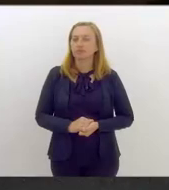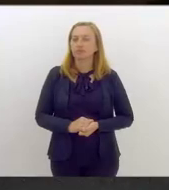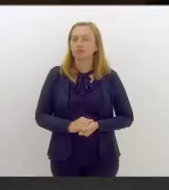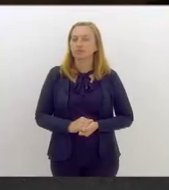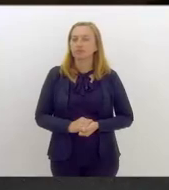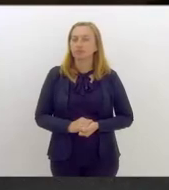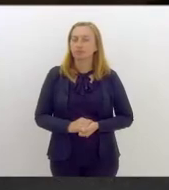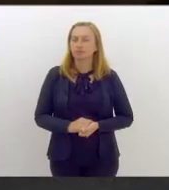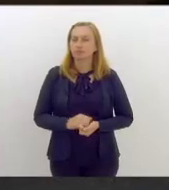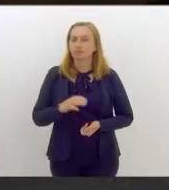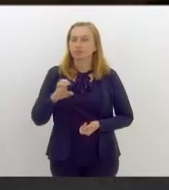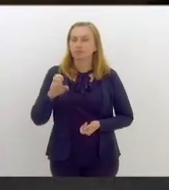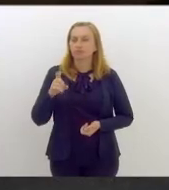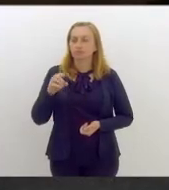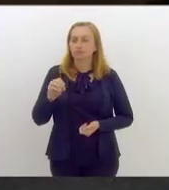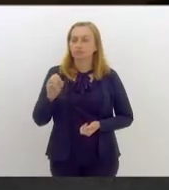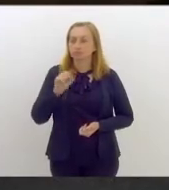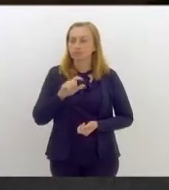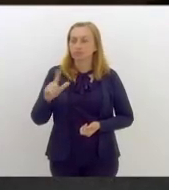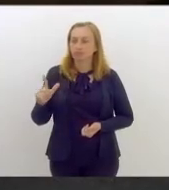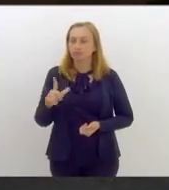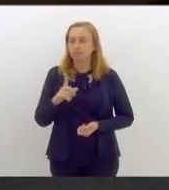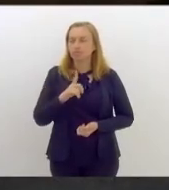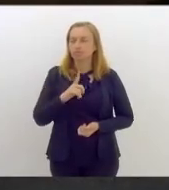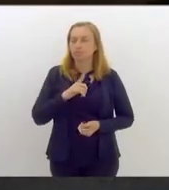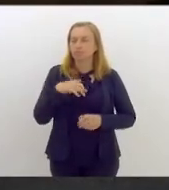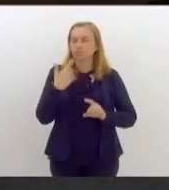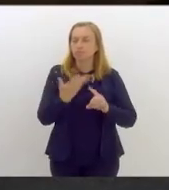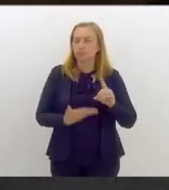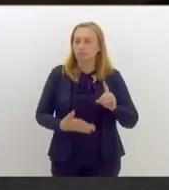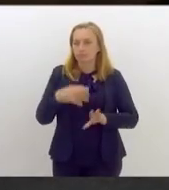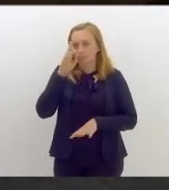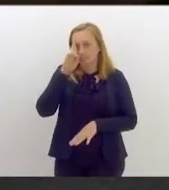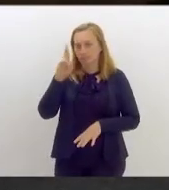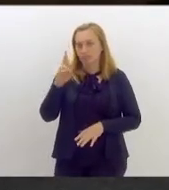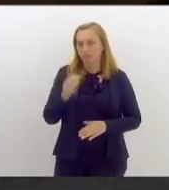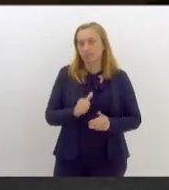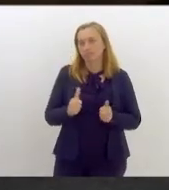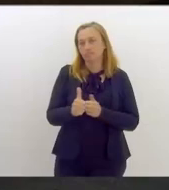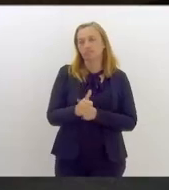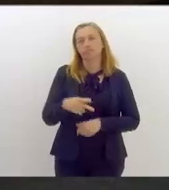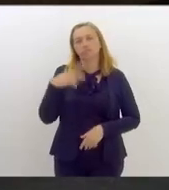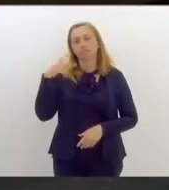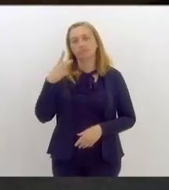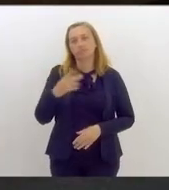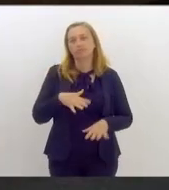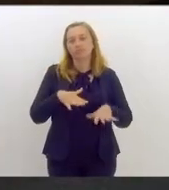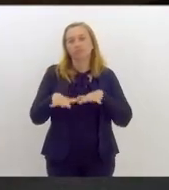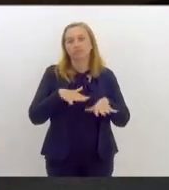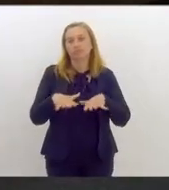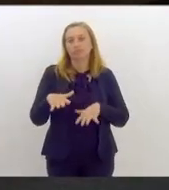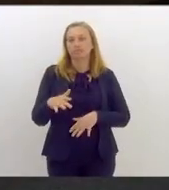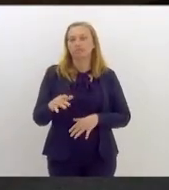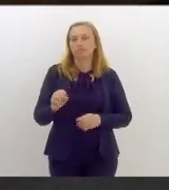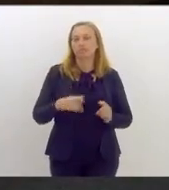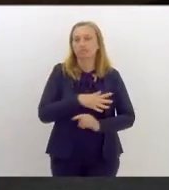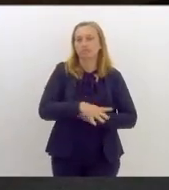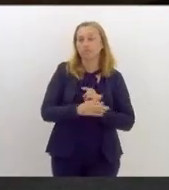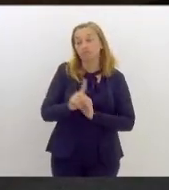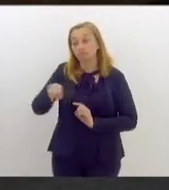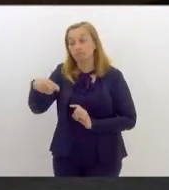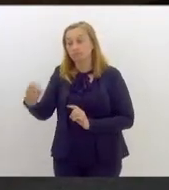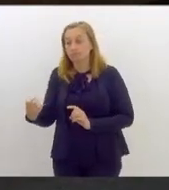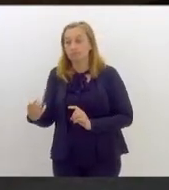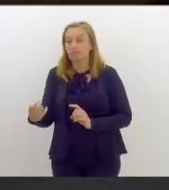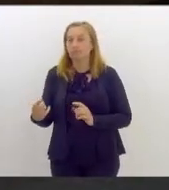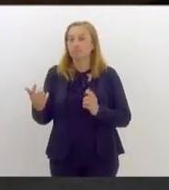da Ecosol. E havia uma homenagem prevista para Vossa Excelência da Frente Parlamentar e do Movimento Social. Vossa Excelência tinha uma outra agenda,